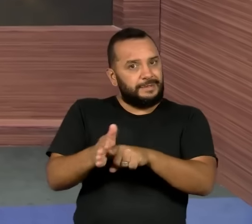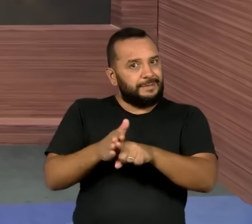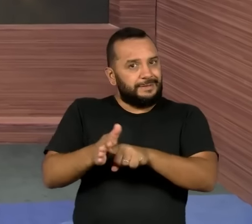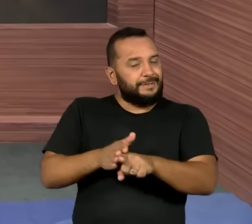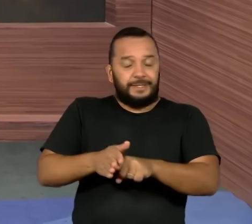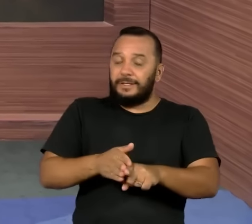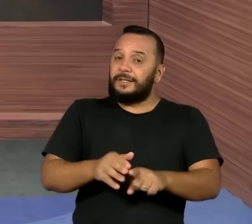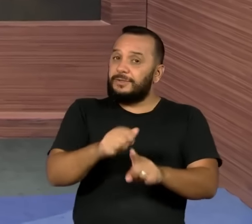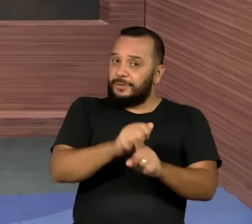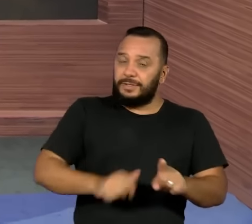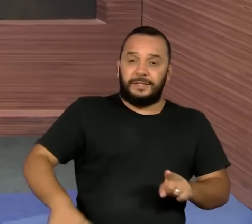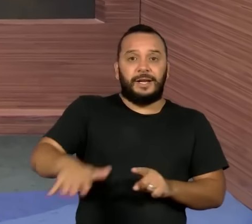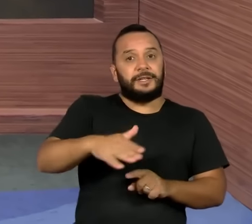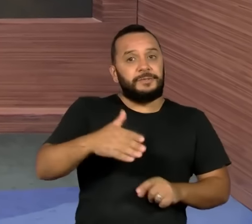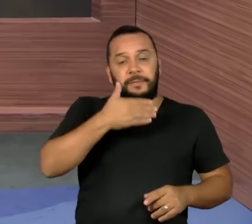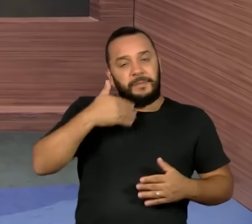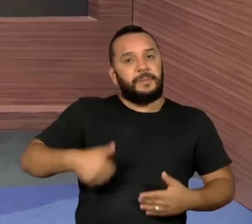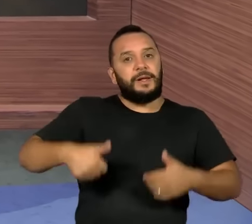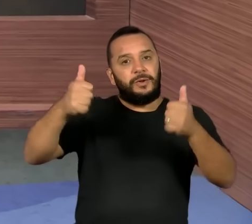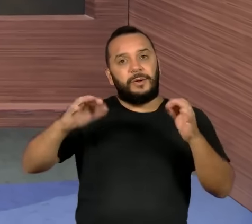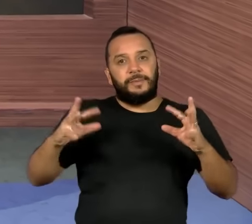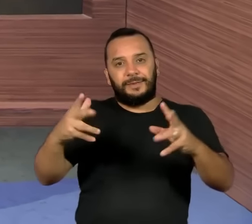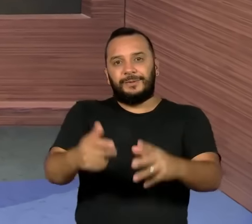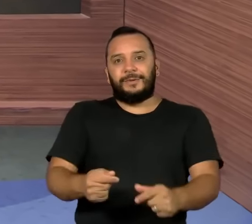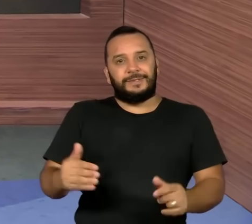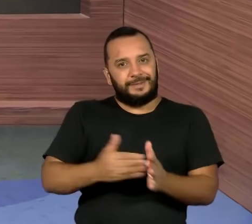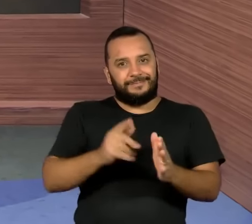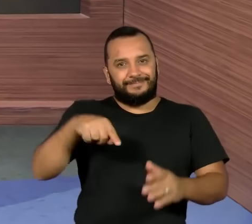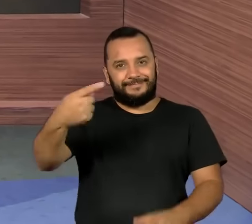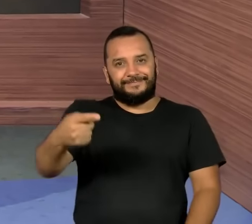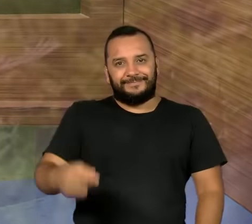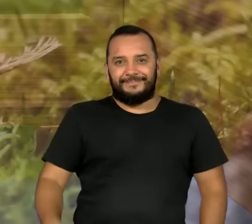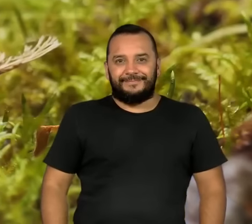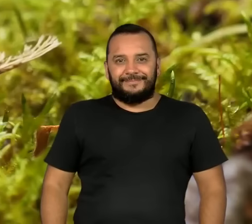por um mundo melhor e mais digno para todos. Até lá!